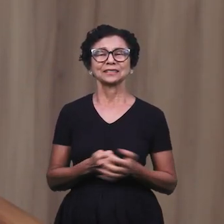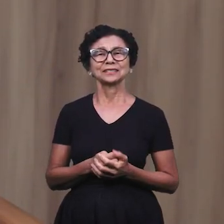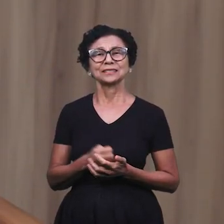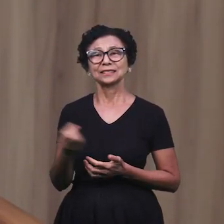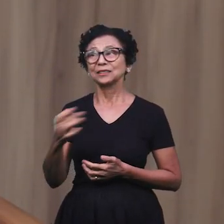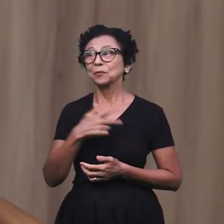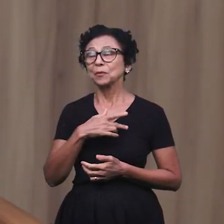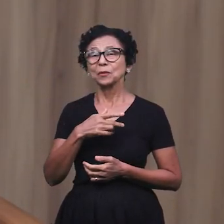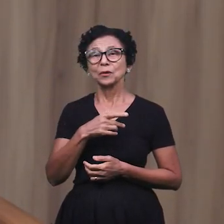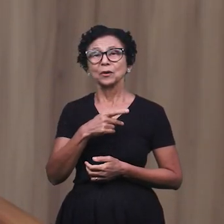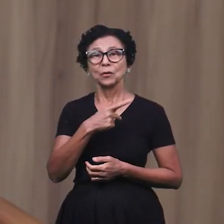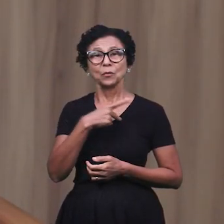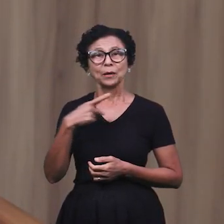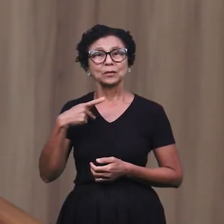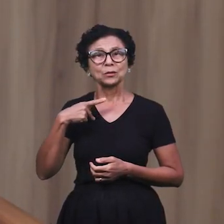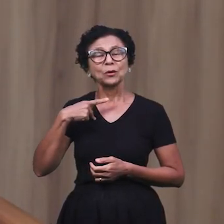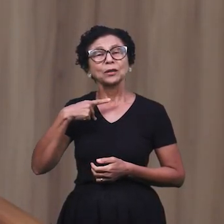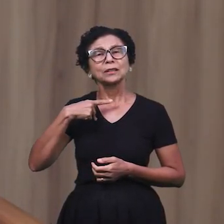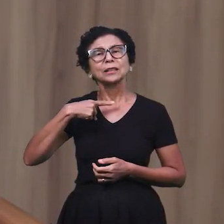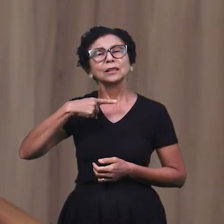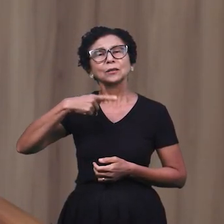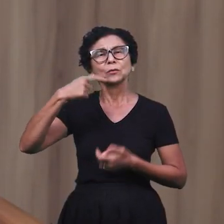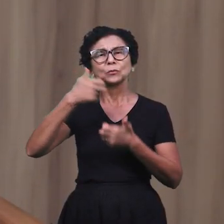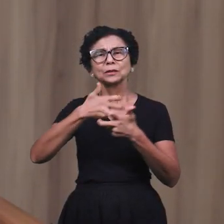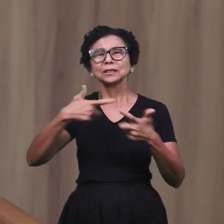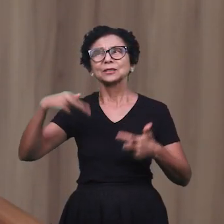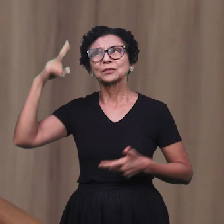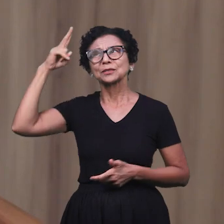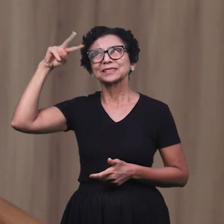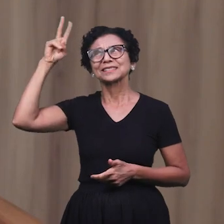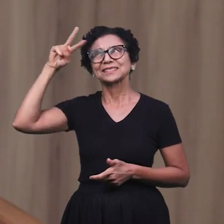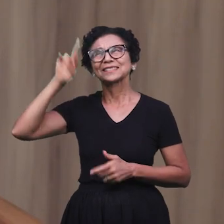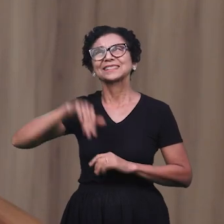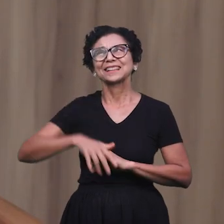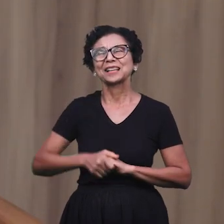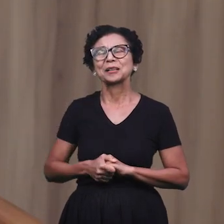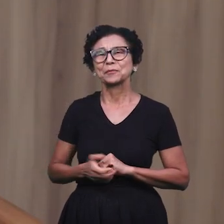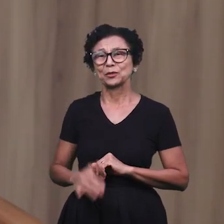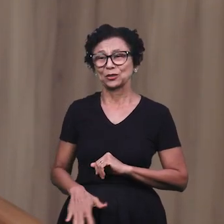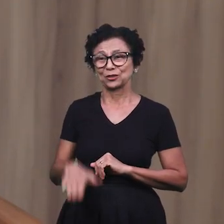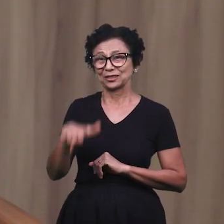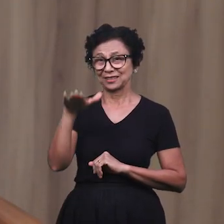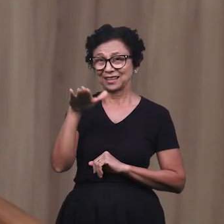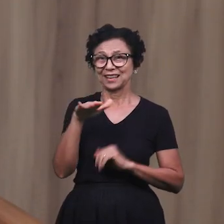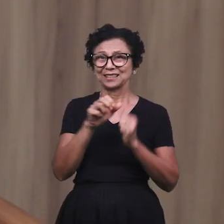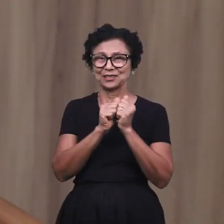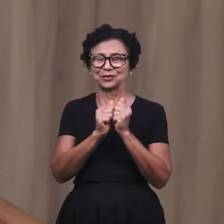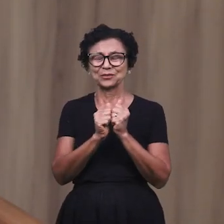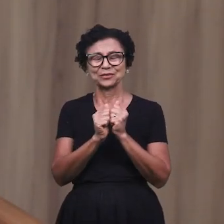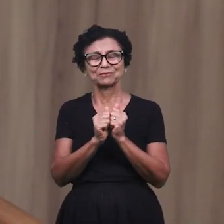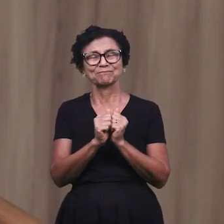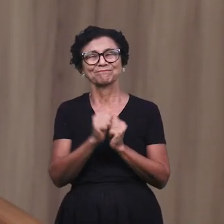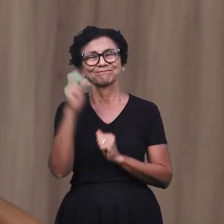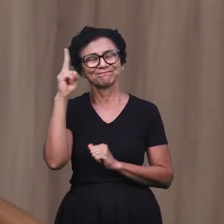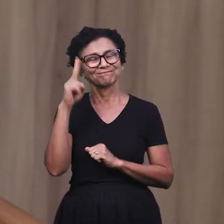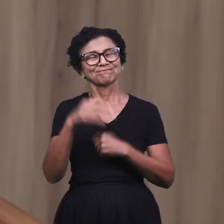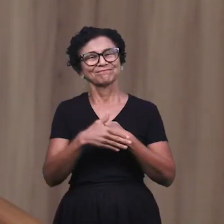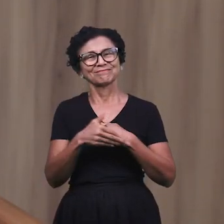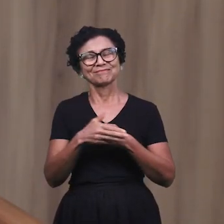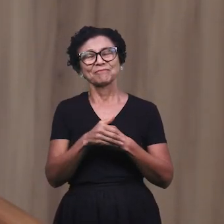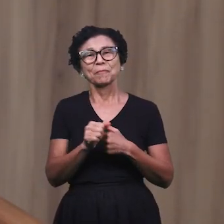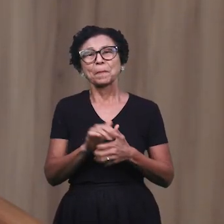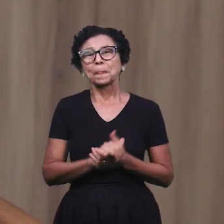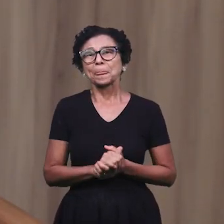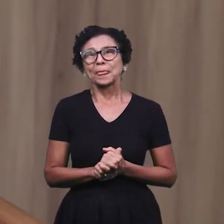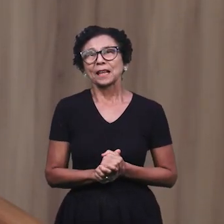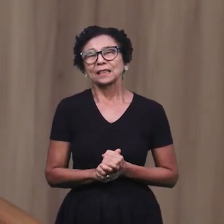tinha, né? A casa de avó, quando a gente cresce, a gente sempre lembra com carinho muito grande de tudo que a gente viveu. Então, são